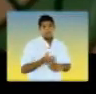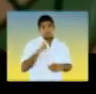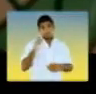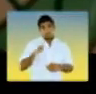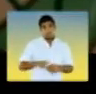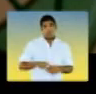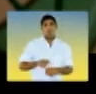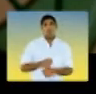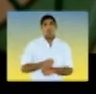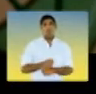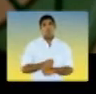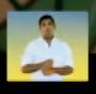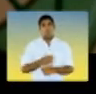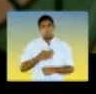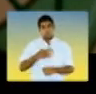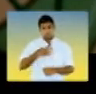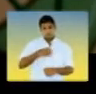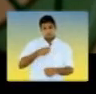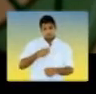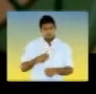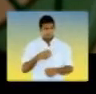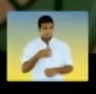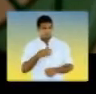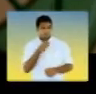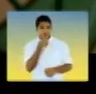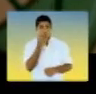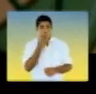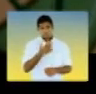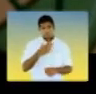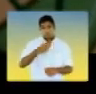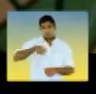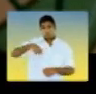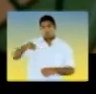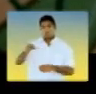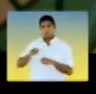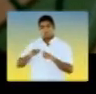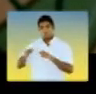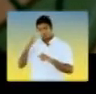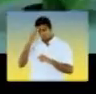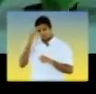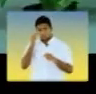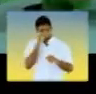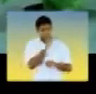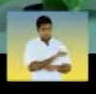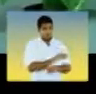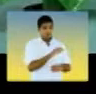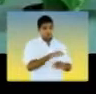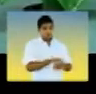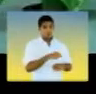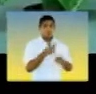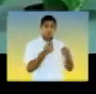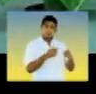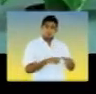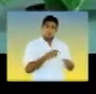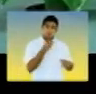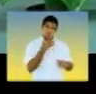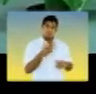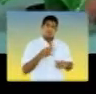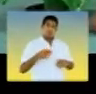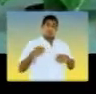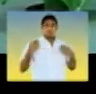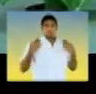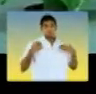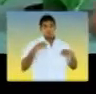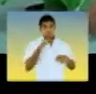a ele que meu filho se sente bem. Quando eu saio para trabalhar, sei que ele está aqui. Isso aqui é um grande lazer para